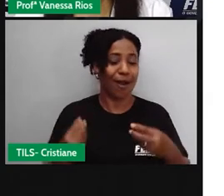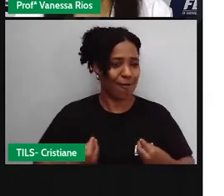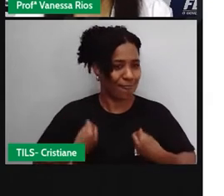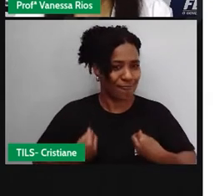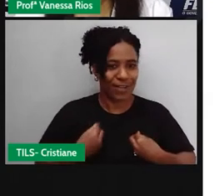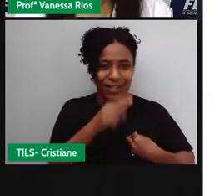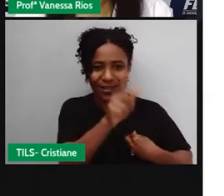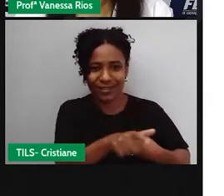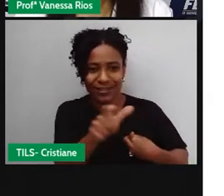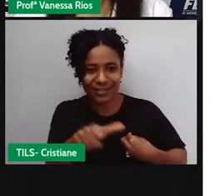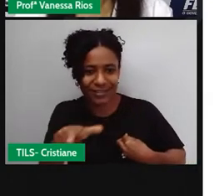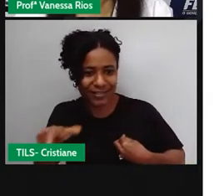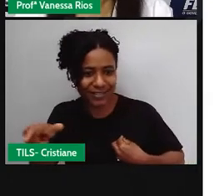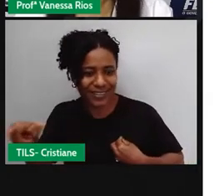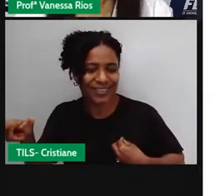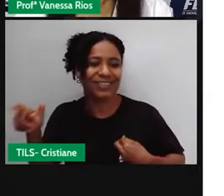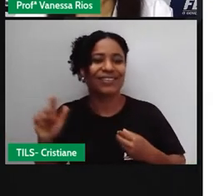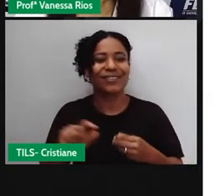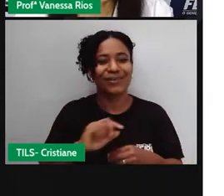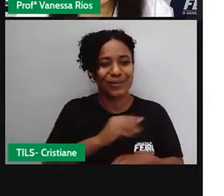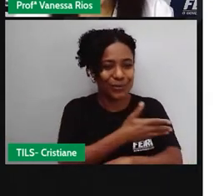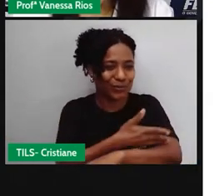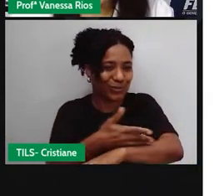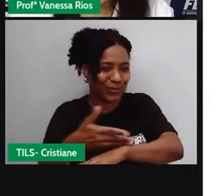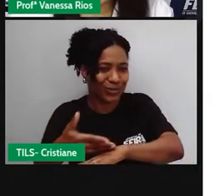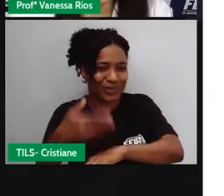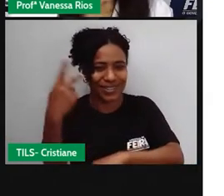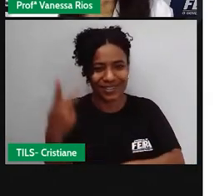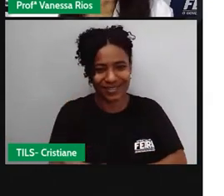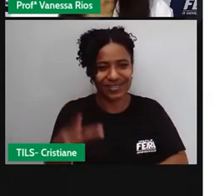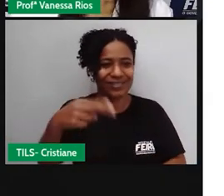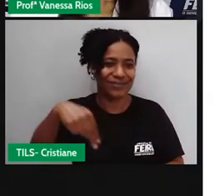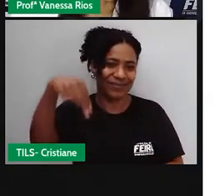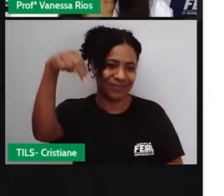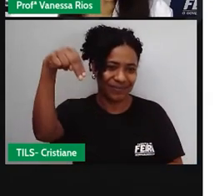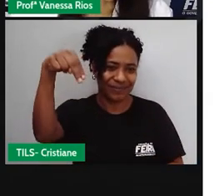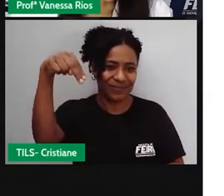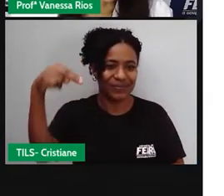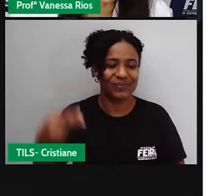vida, né? Dos costumes do povo nordestino.